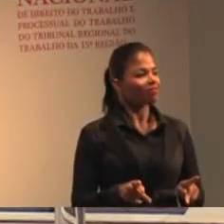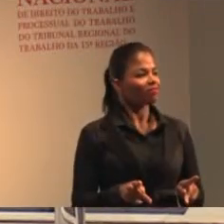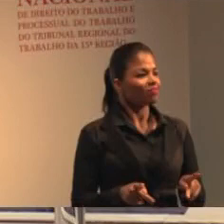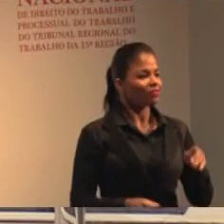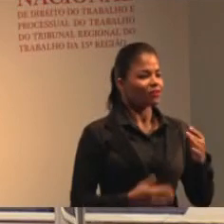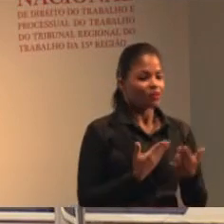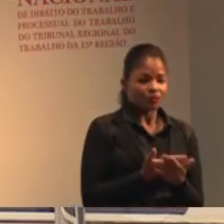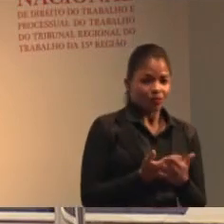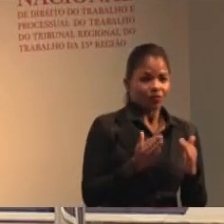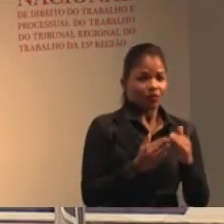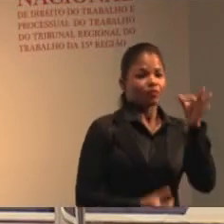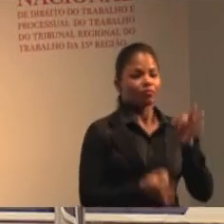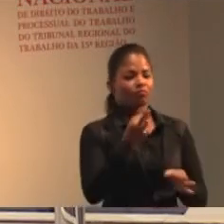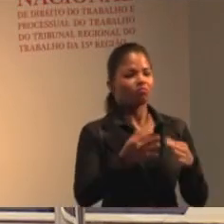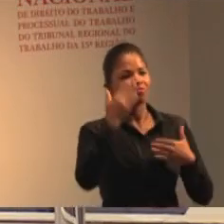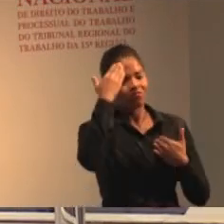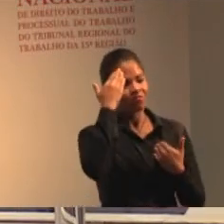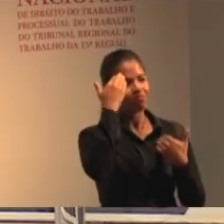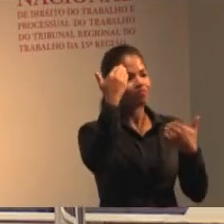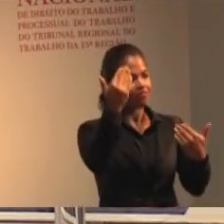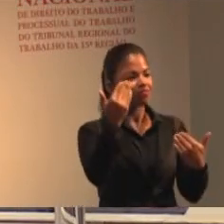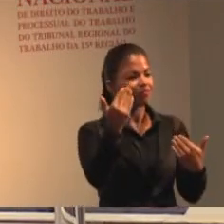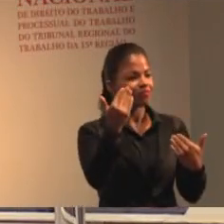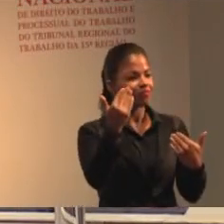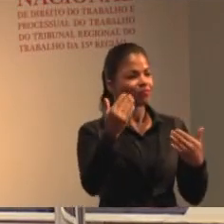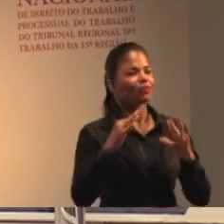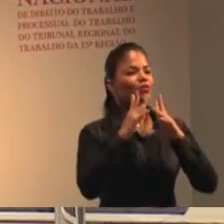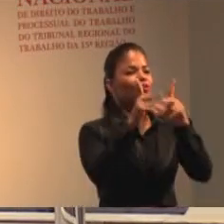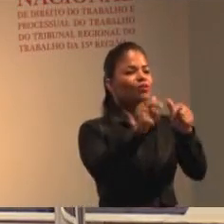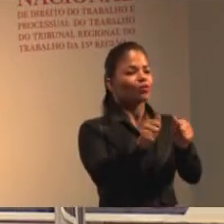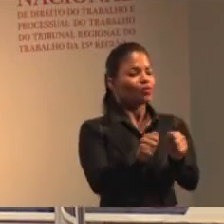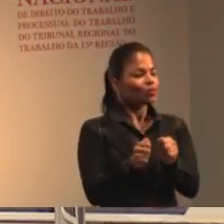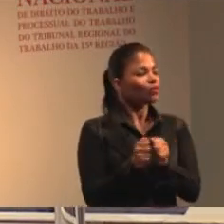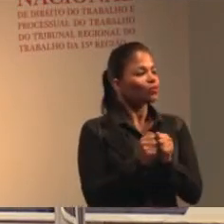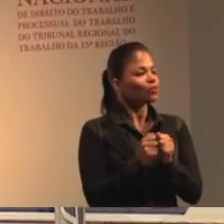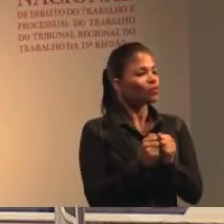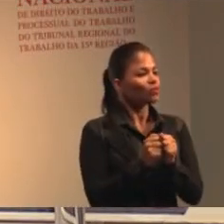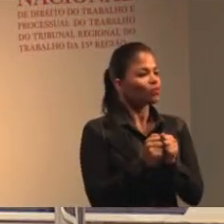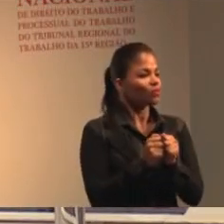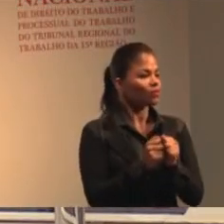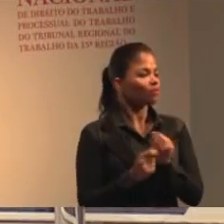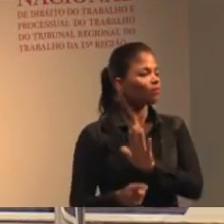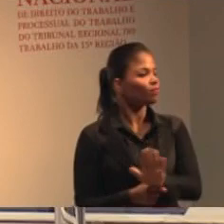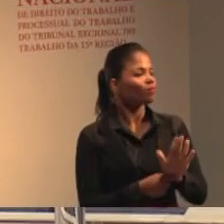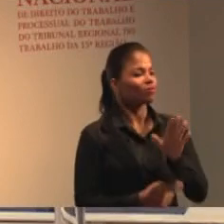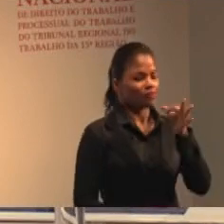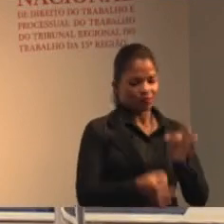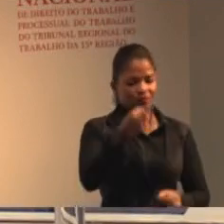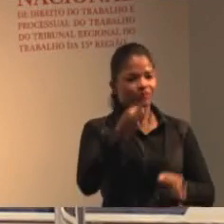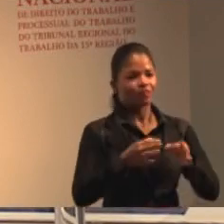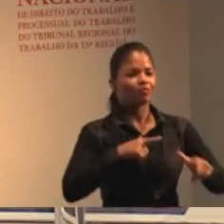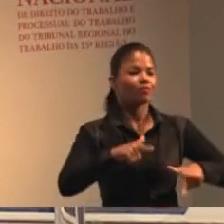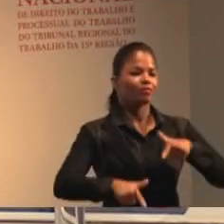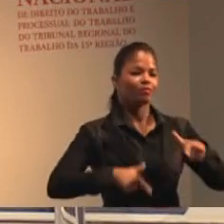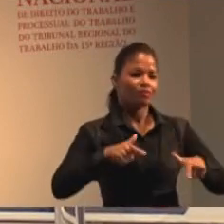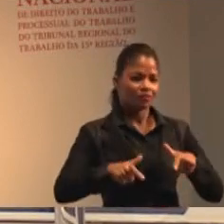Judicial agradece, bem como a todos os operosos servidores da Justiça do